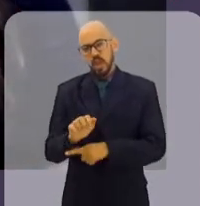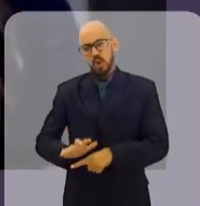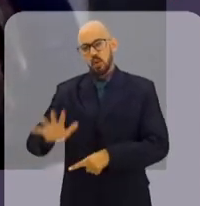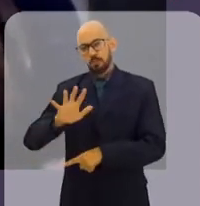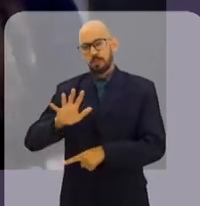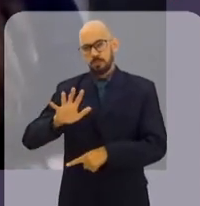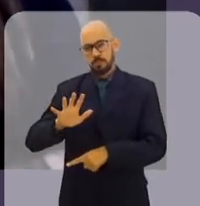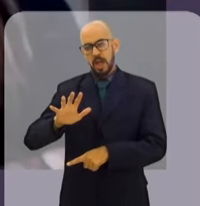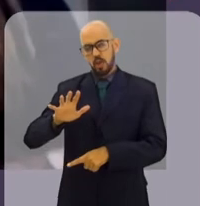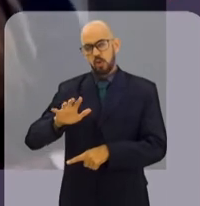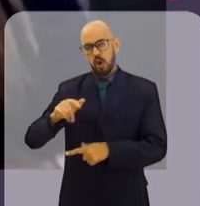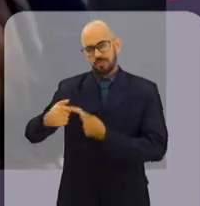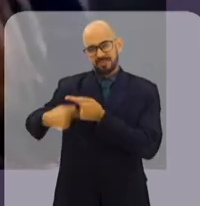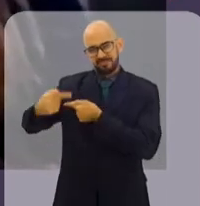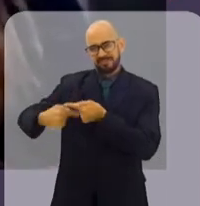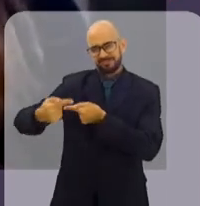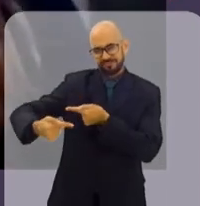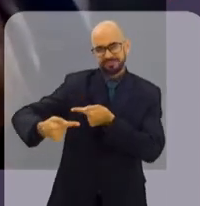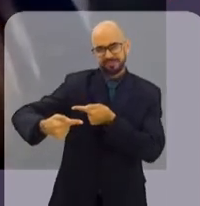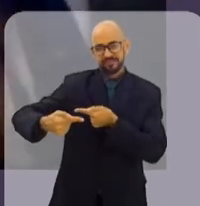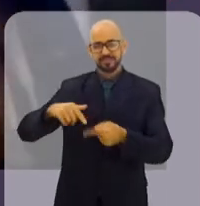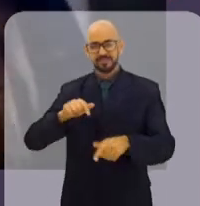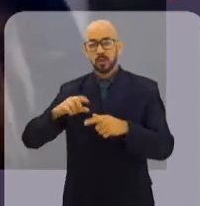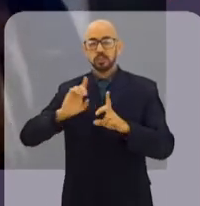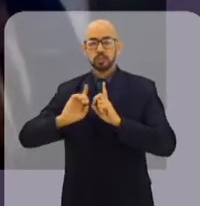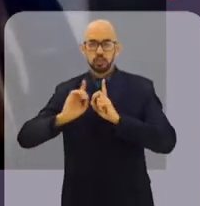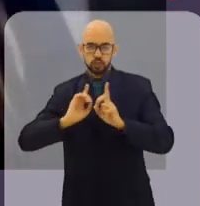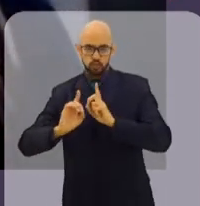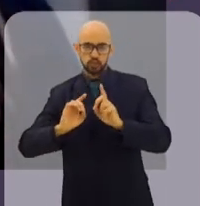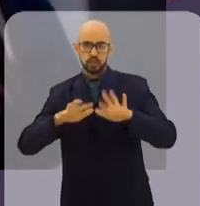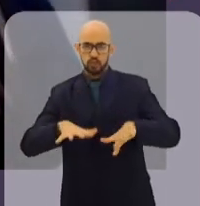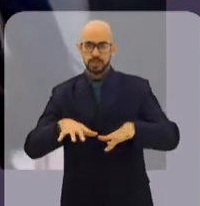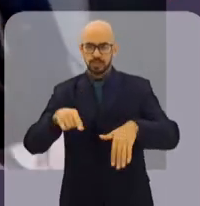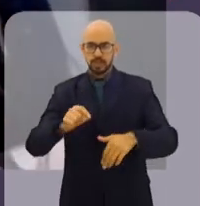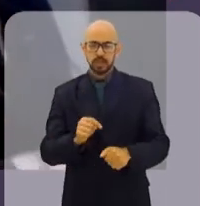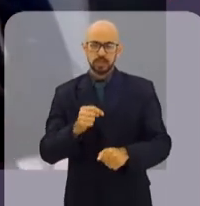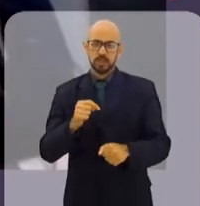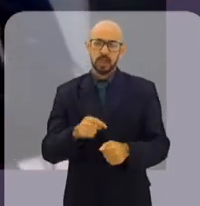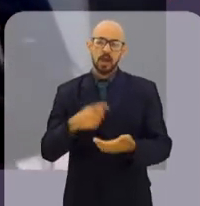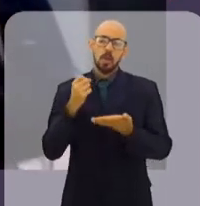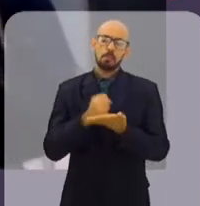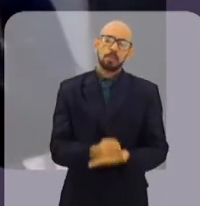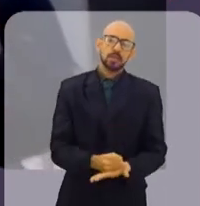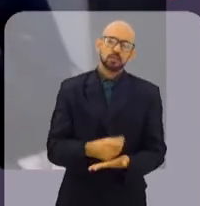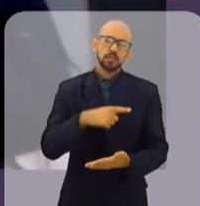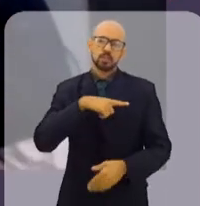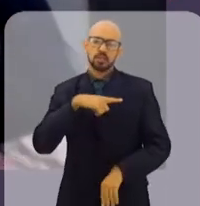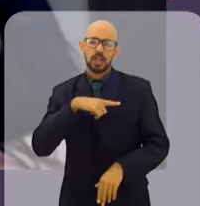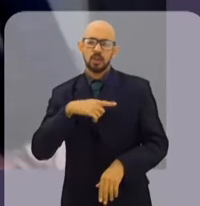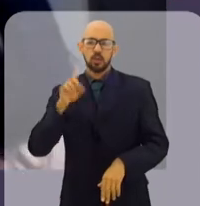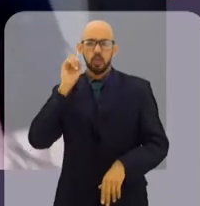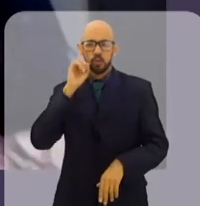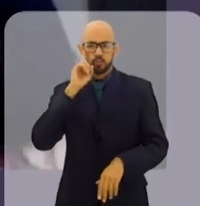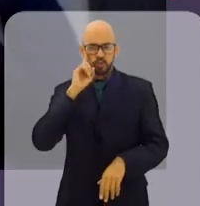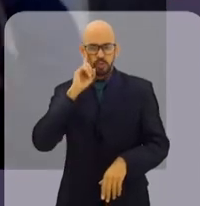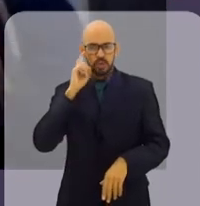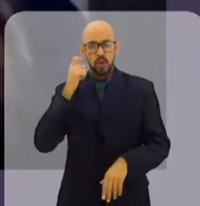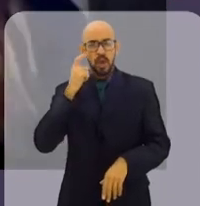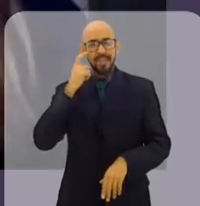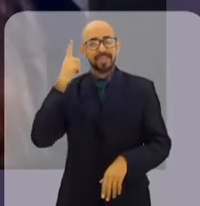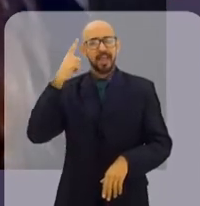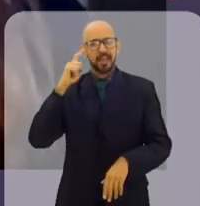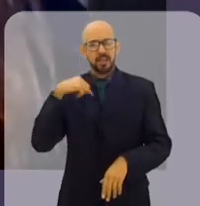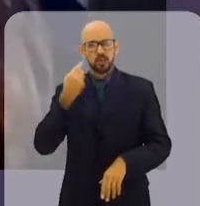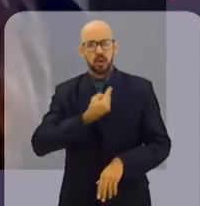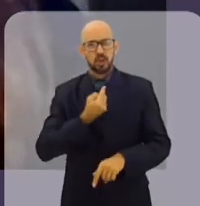sendo colocados no cotidiano. E a intenção, como foi um projeto que surge dentro da quarentena, e também pensando em